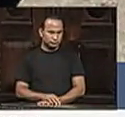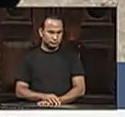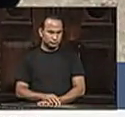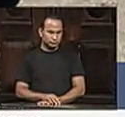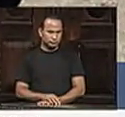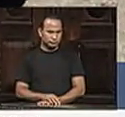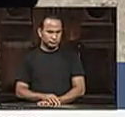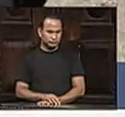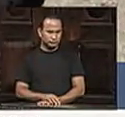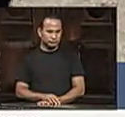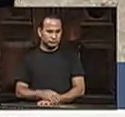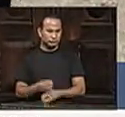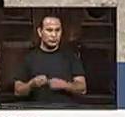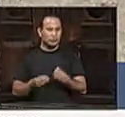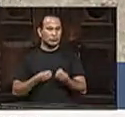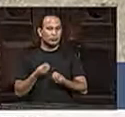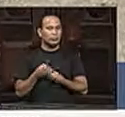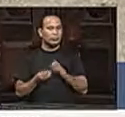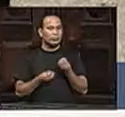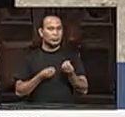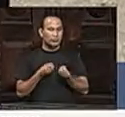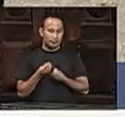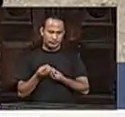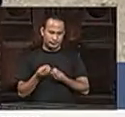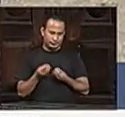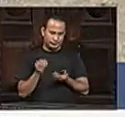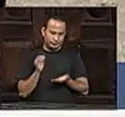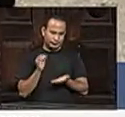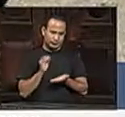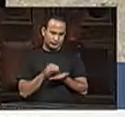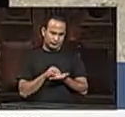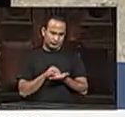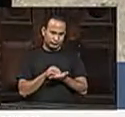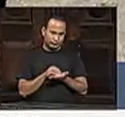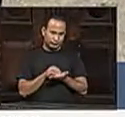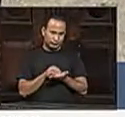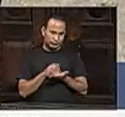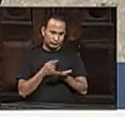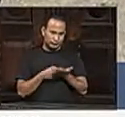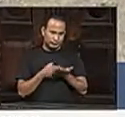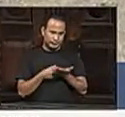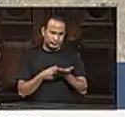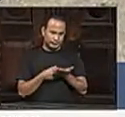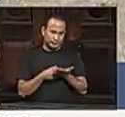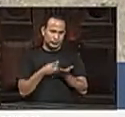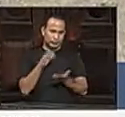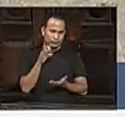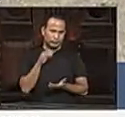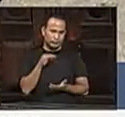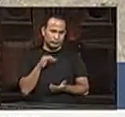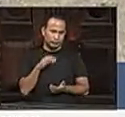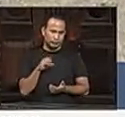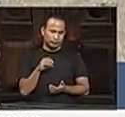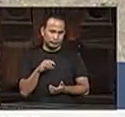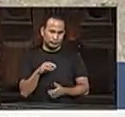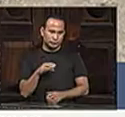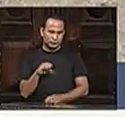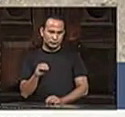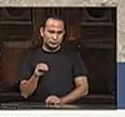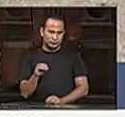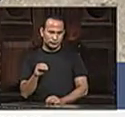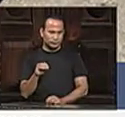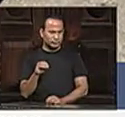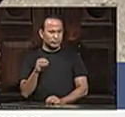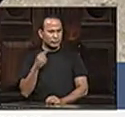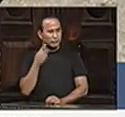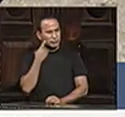Como houve o descumprimento óbvio da Constituição, eu avalio agora e indago